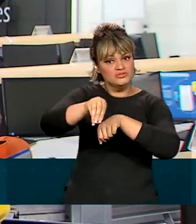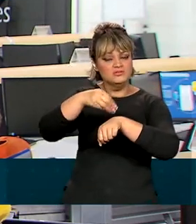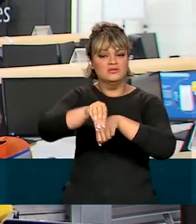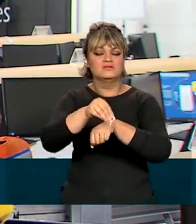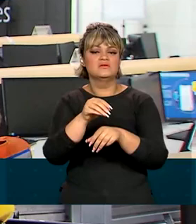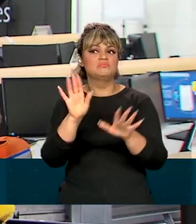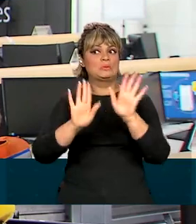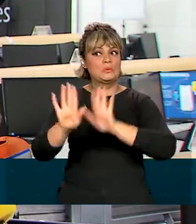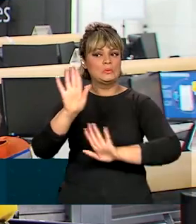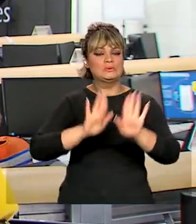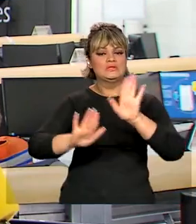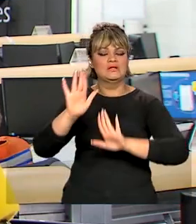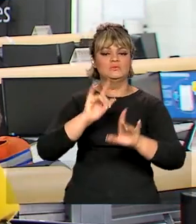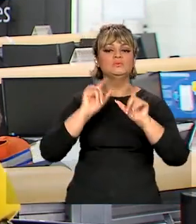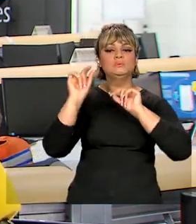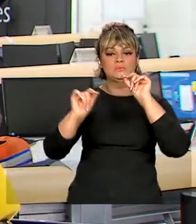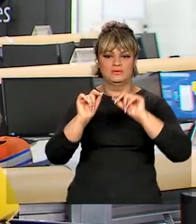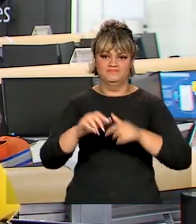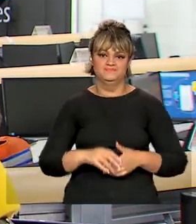como se proteger em uma situação de desastre.